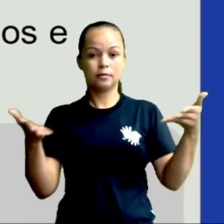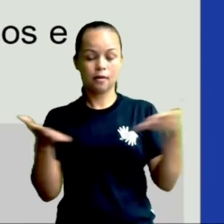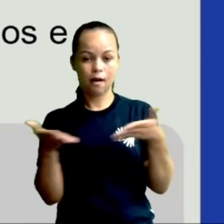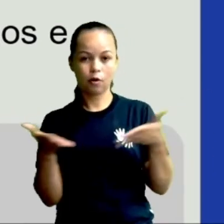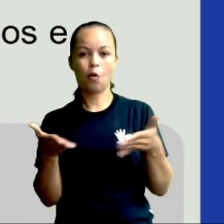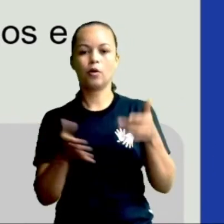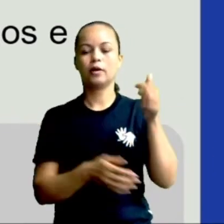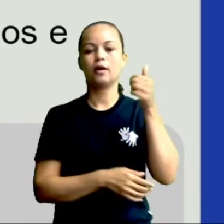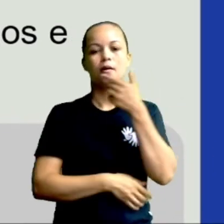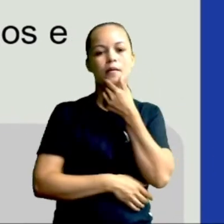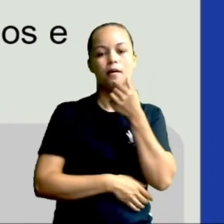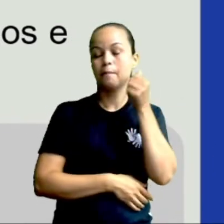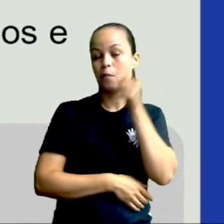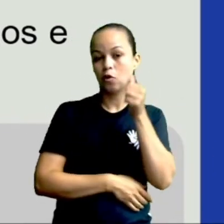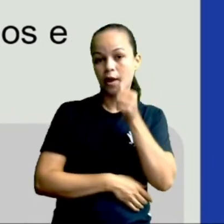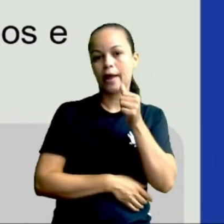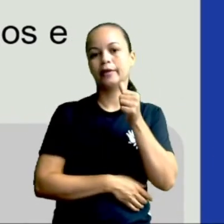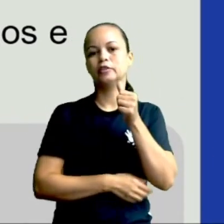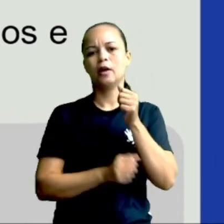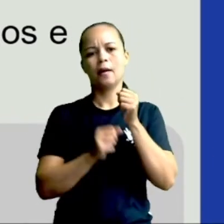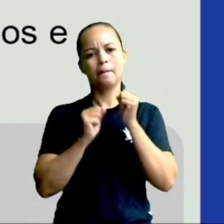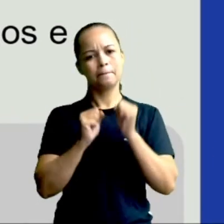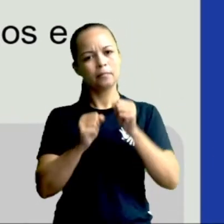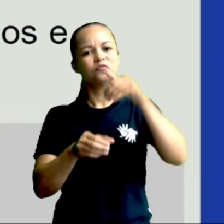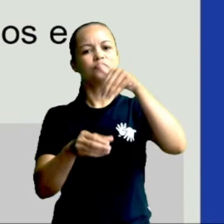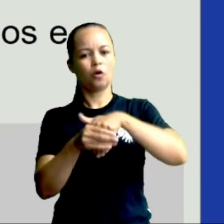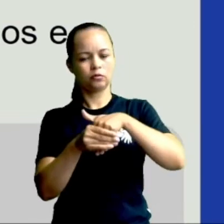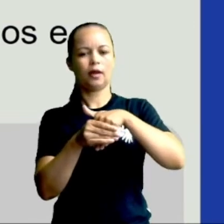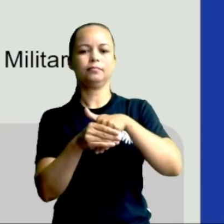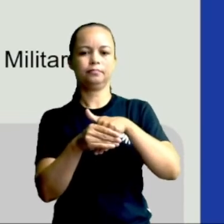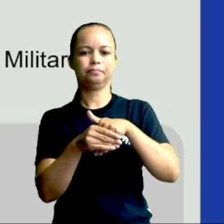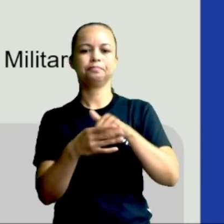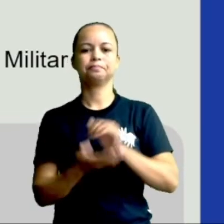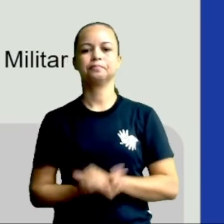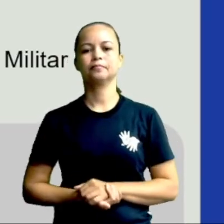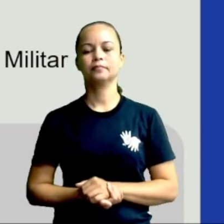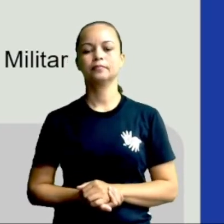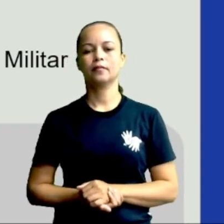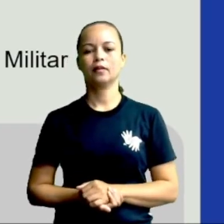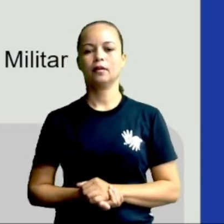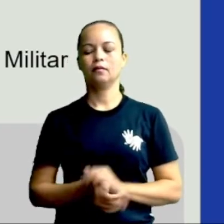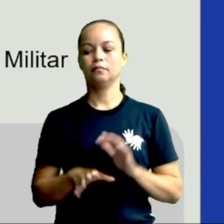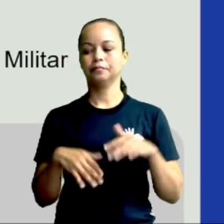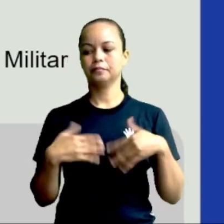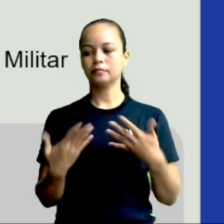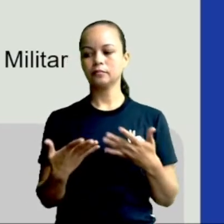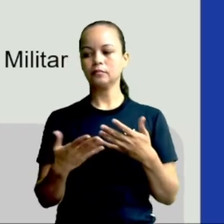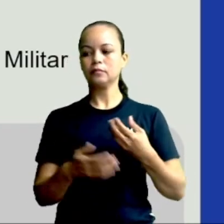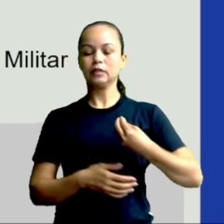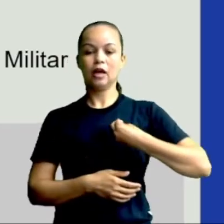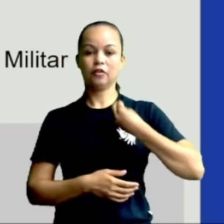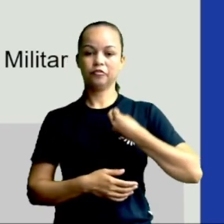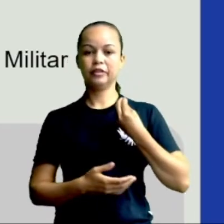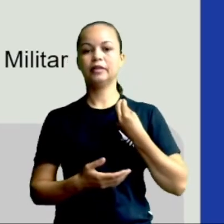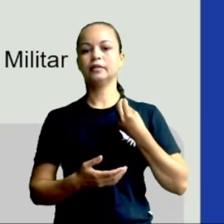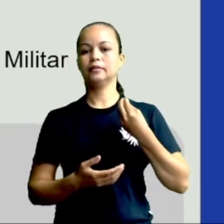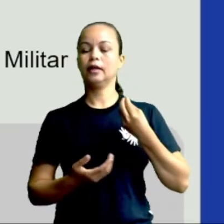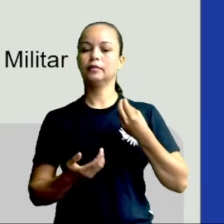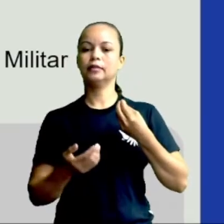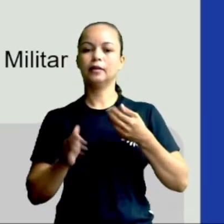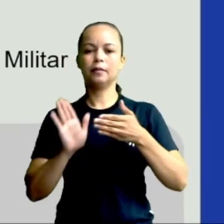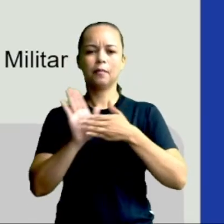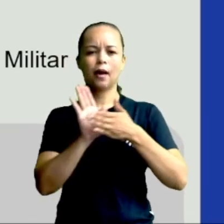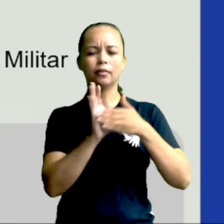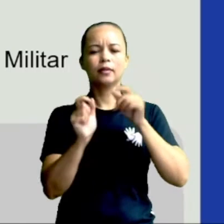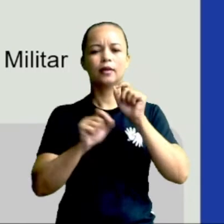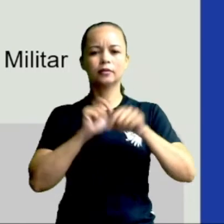agora mulheres também podiam votar, né? E aí a vida partidária também cresceu